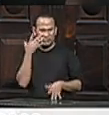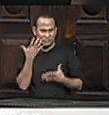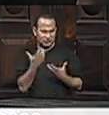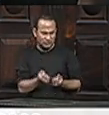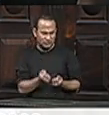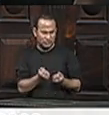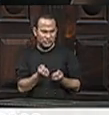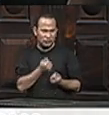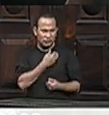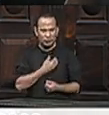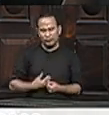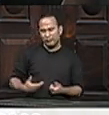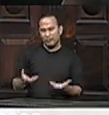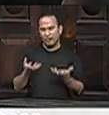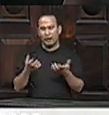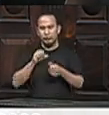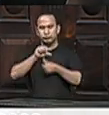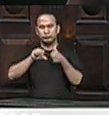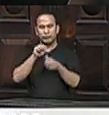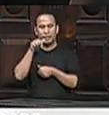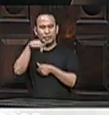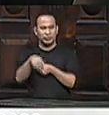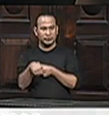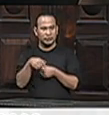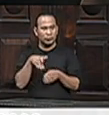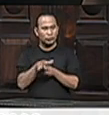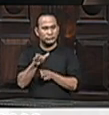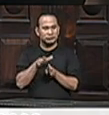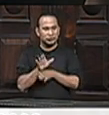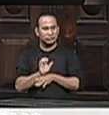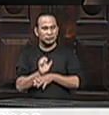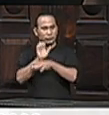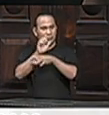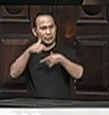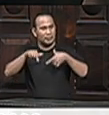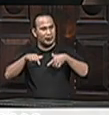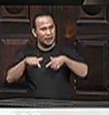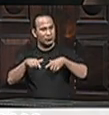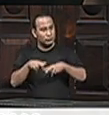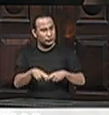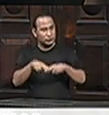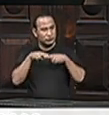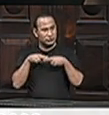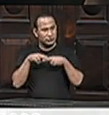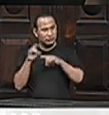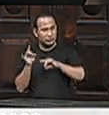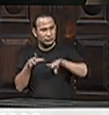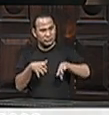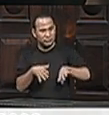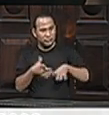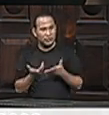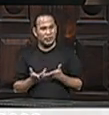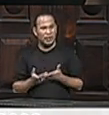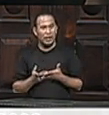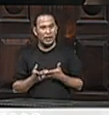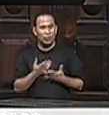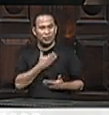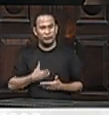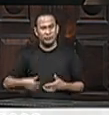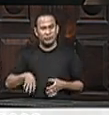Comissão de Economia, deputado Valdec Carneiro, contrário ao projeto, e faço aqui também as considerações que